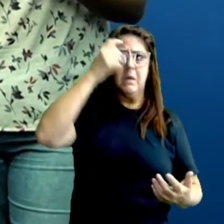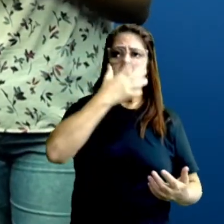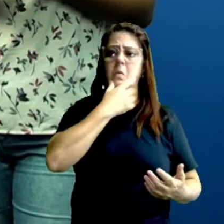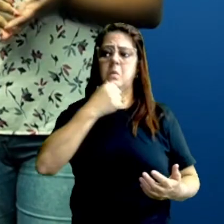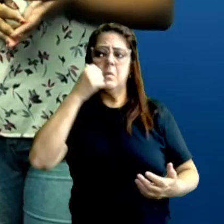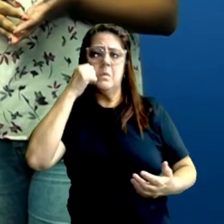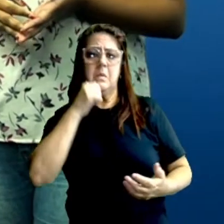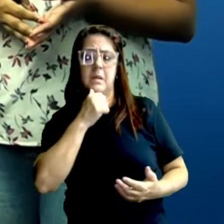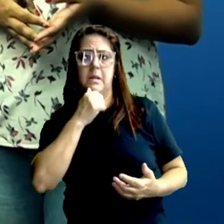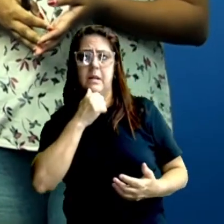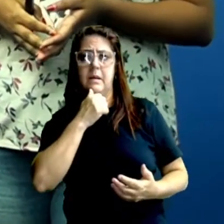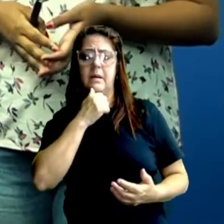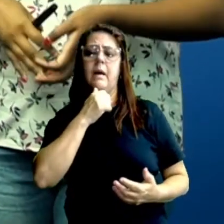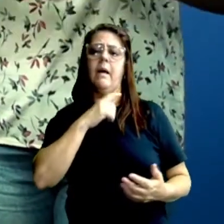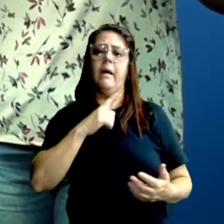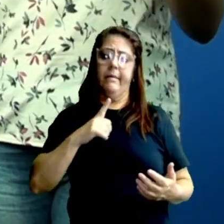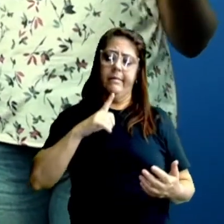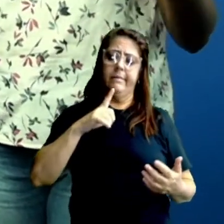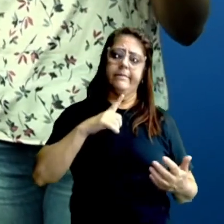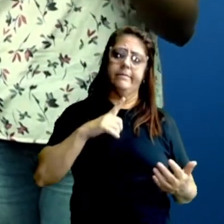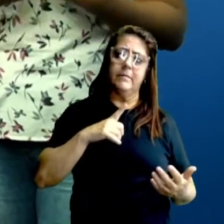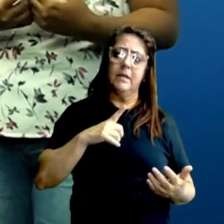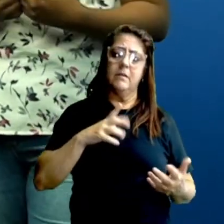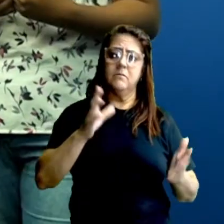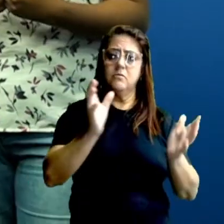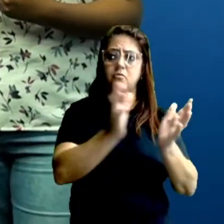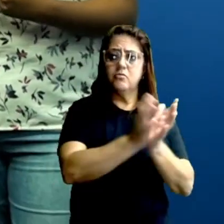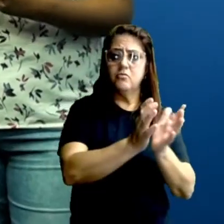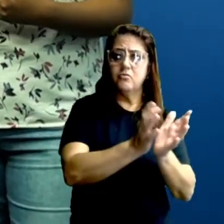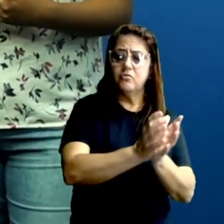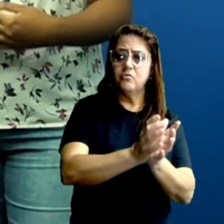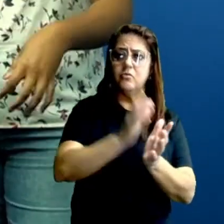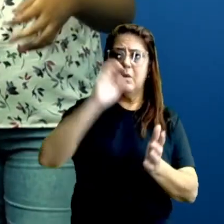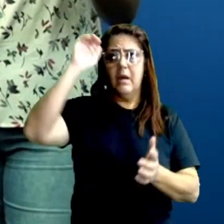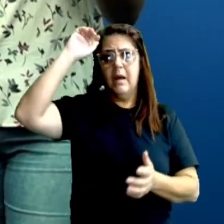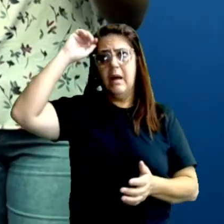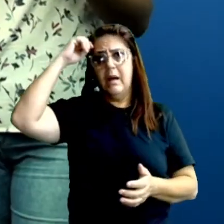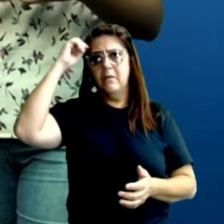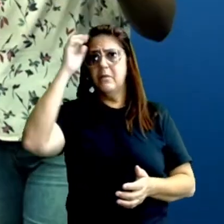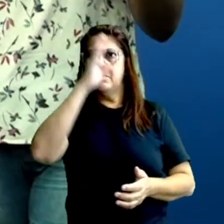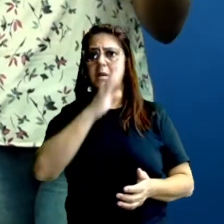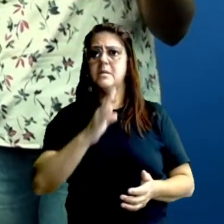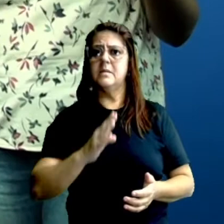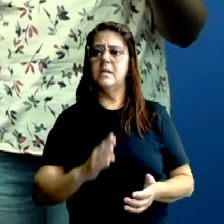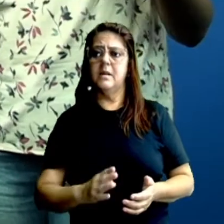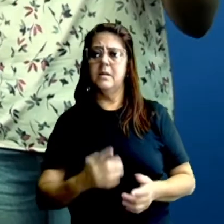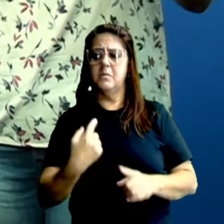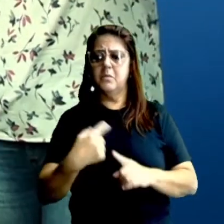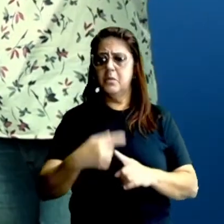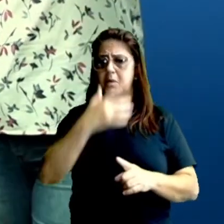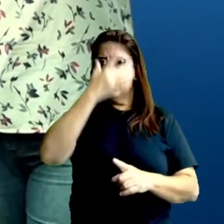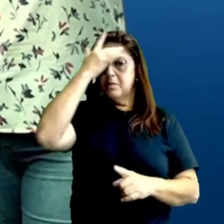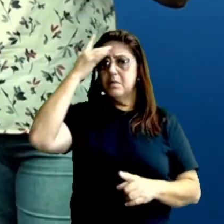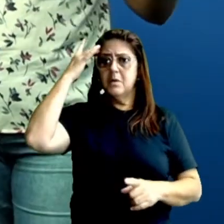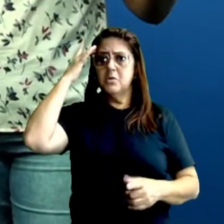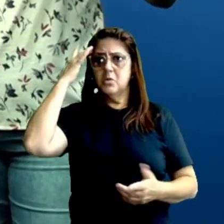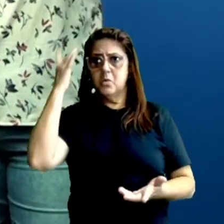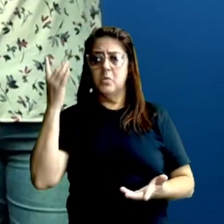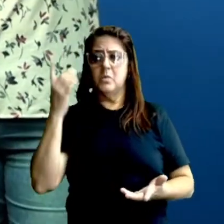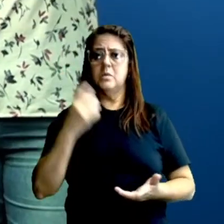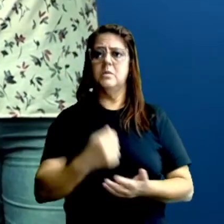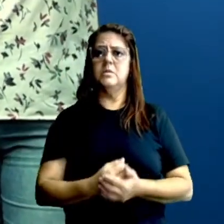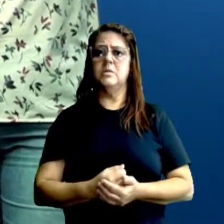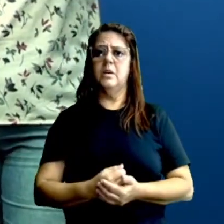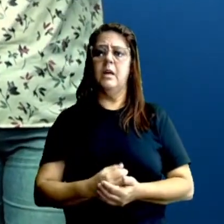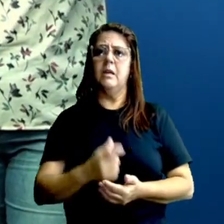Nega foi construído a identidade africana porque afro-brasileira na Oi gente porque essas pessoas mesmo sendo